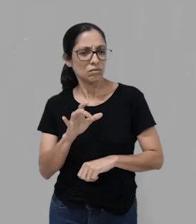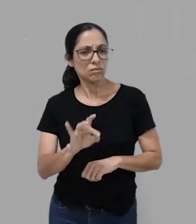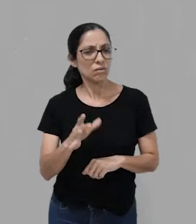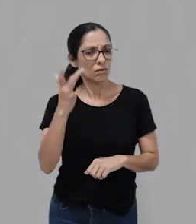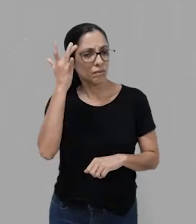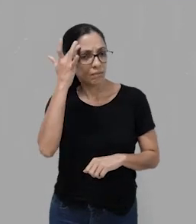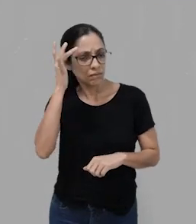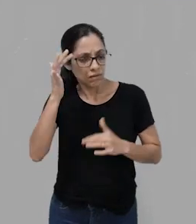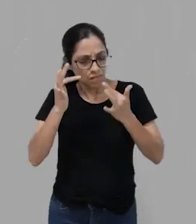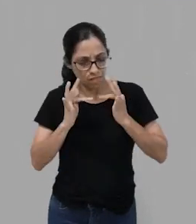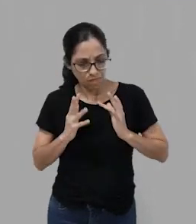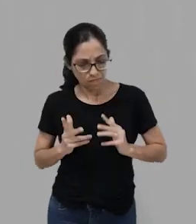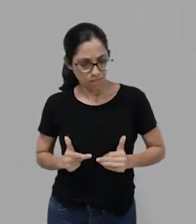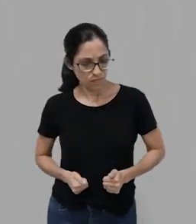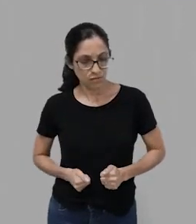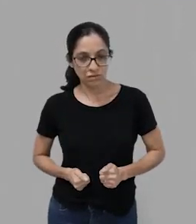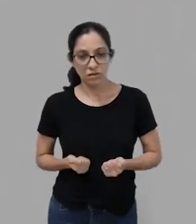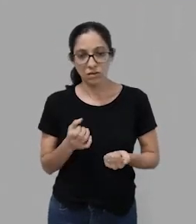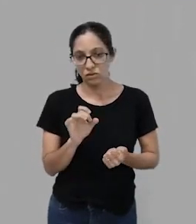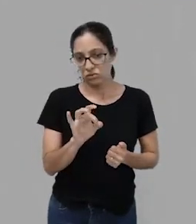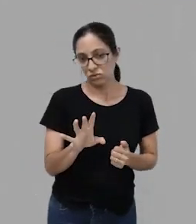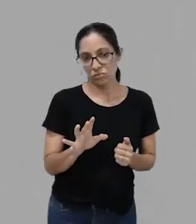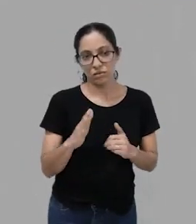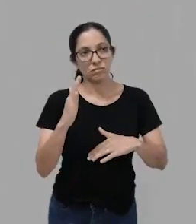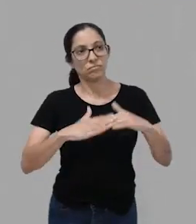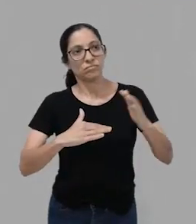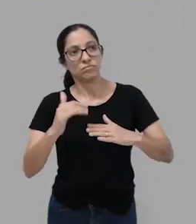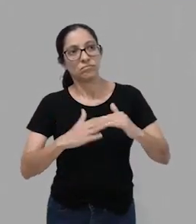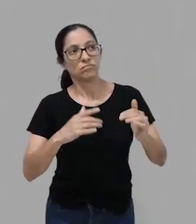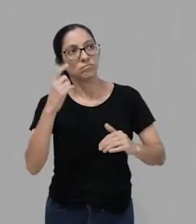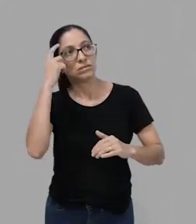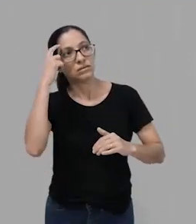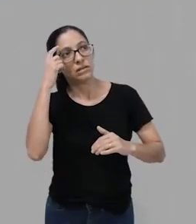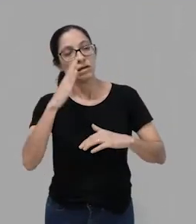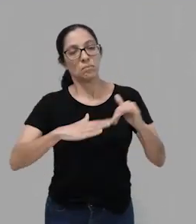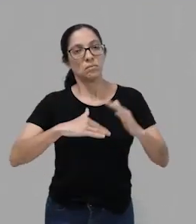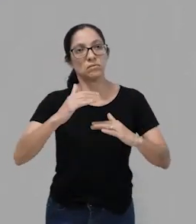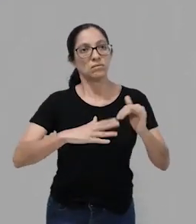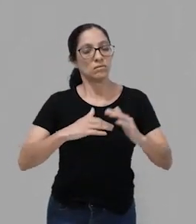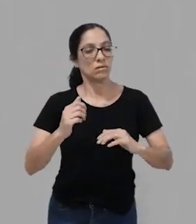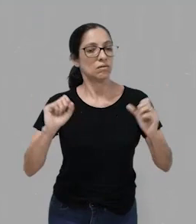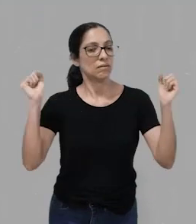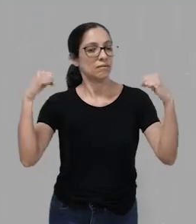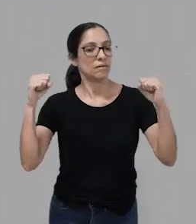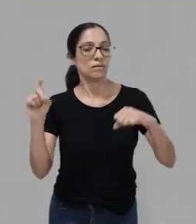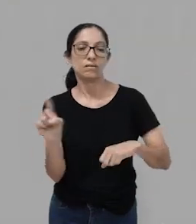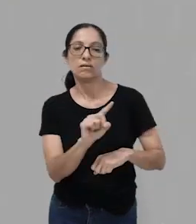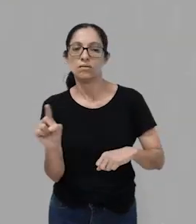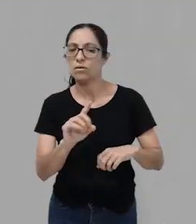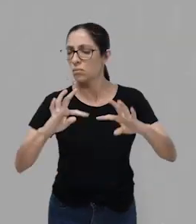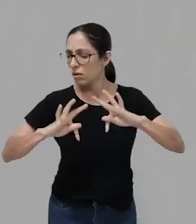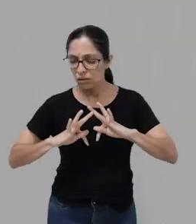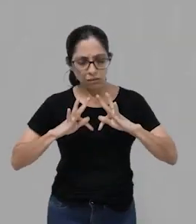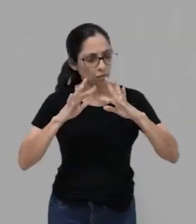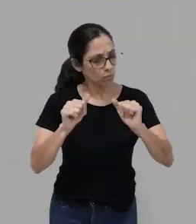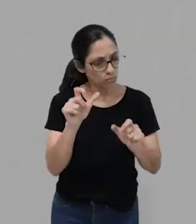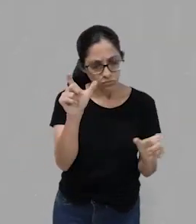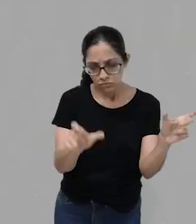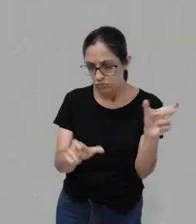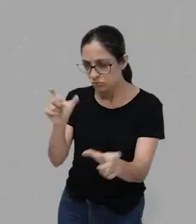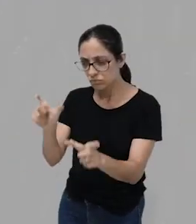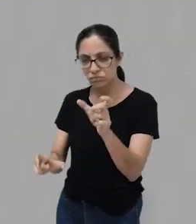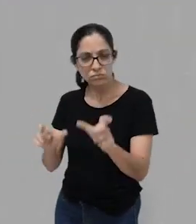não. Treinar, se exercitar, fazer atividade física, fazer exercício físico, é para todos os seres